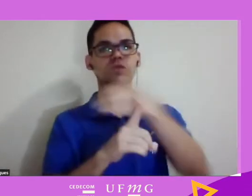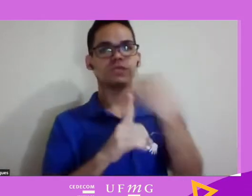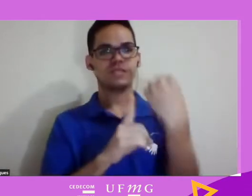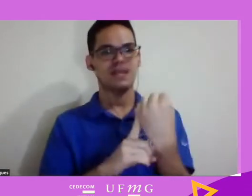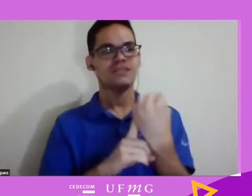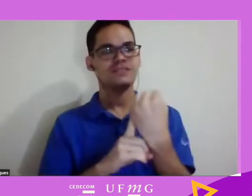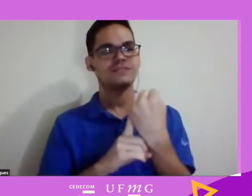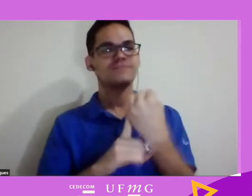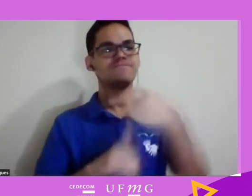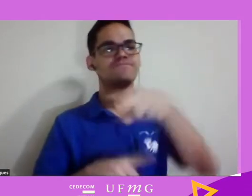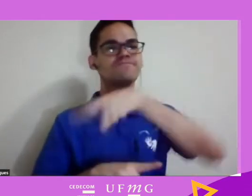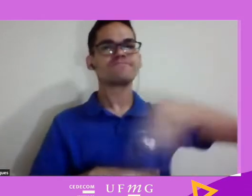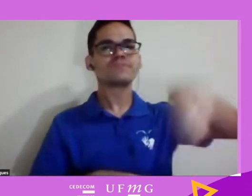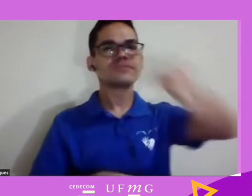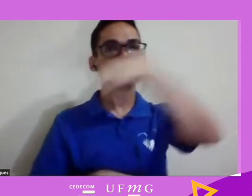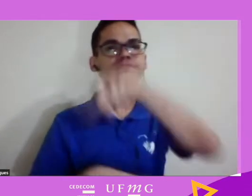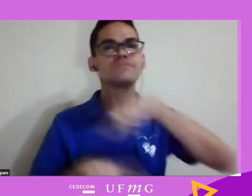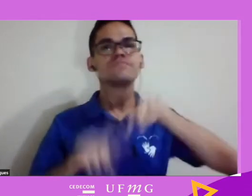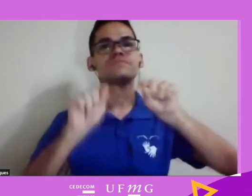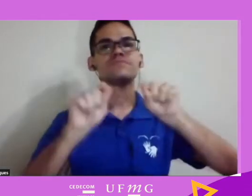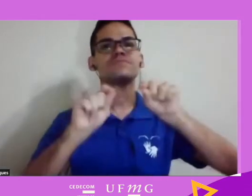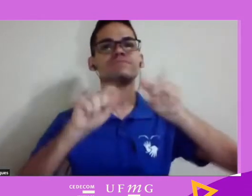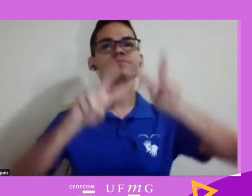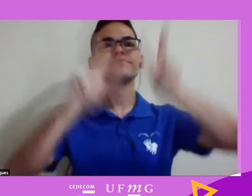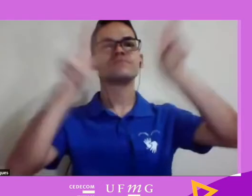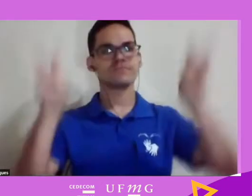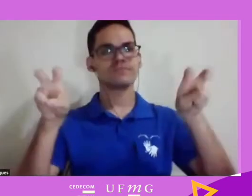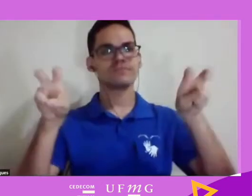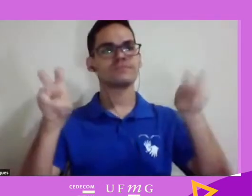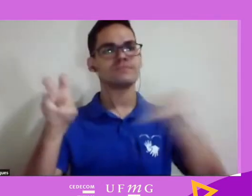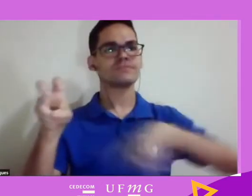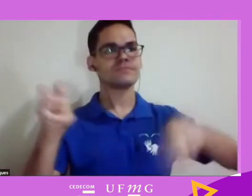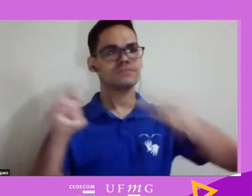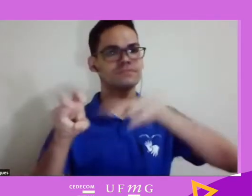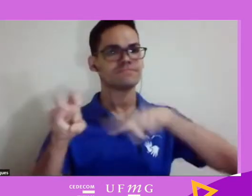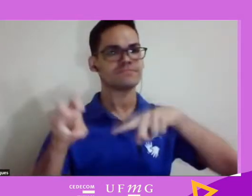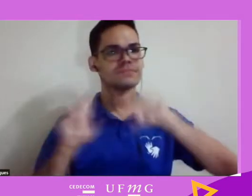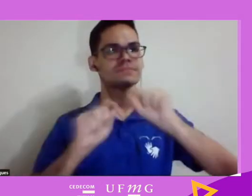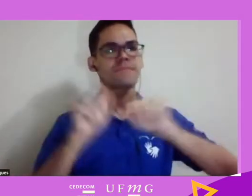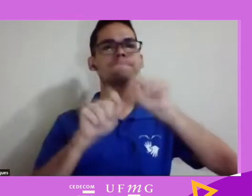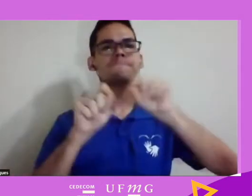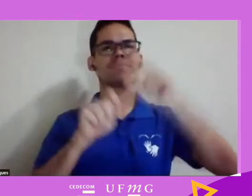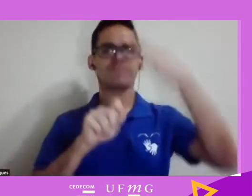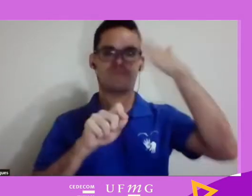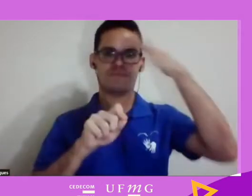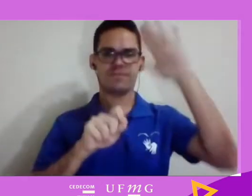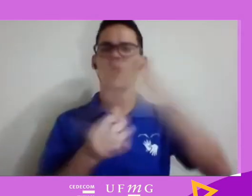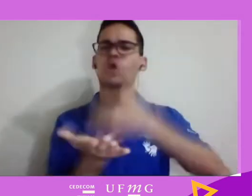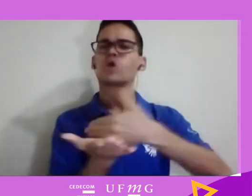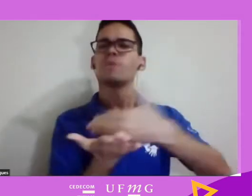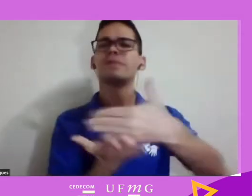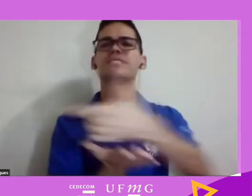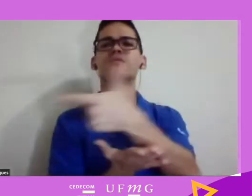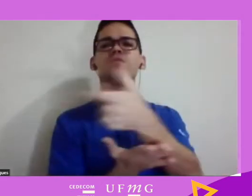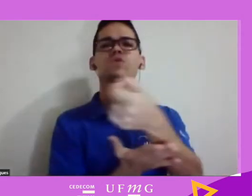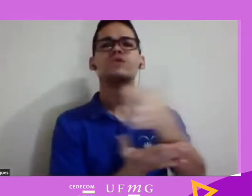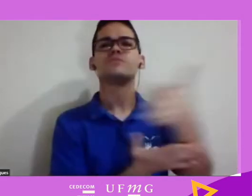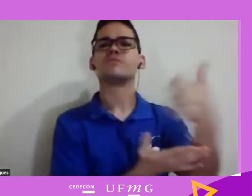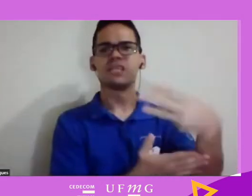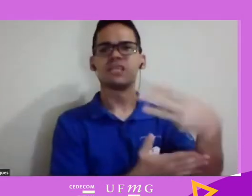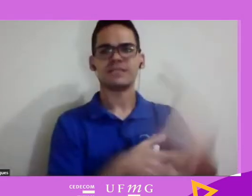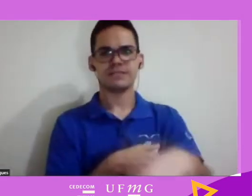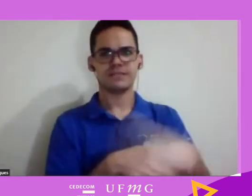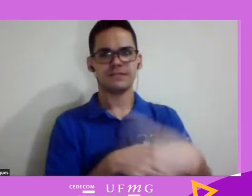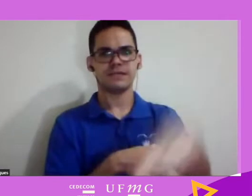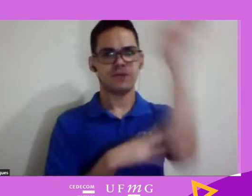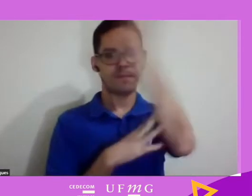É um tema que é caro para a gente vem acompanhando essas questões desde 2013 aqui no Brasil e com muito interesse